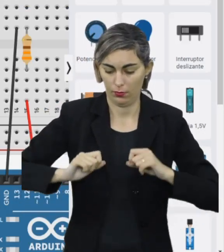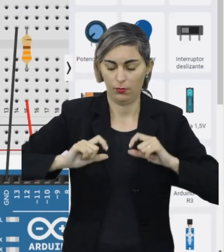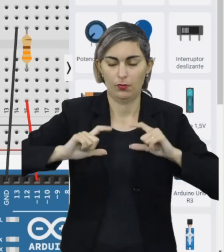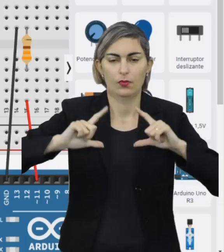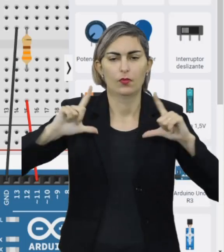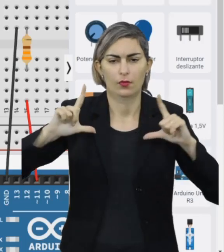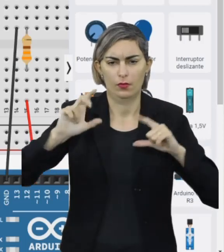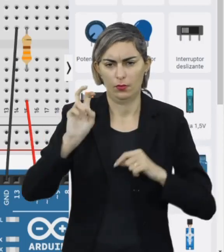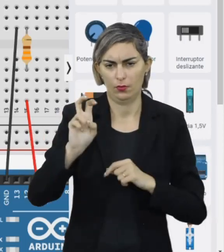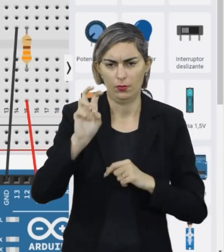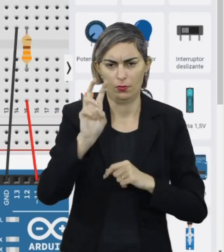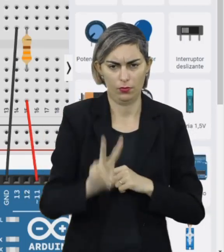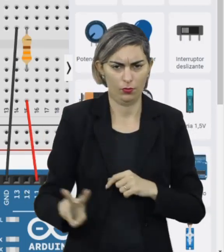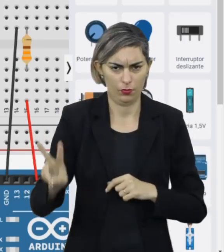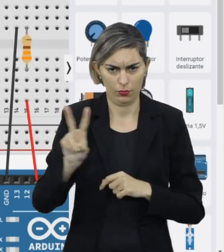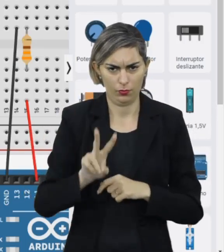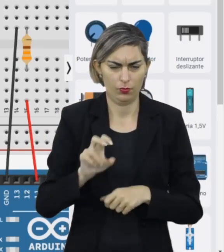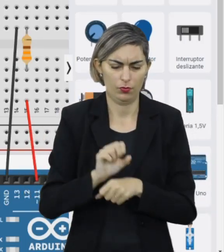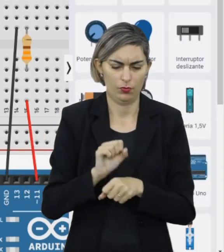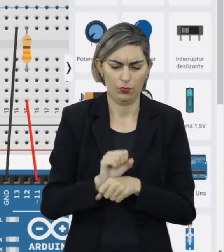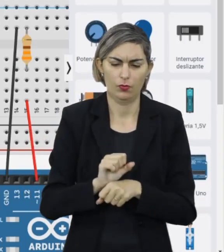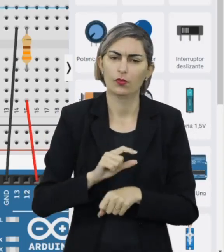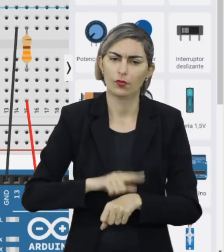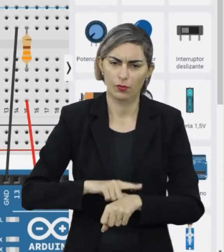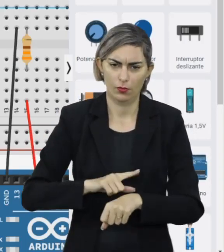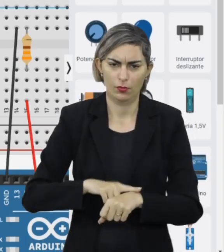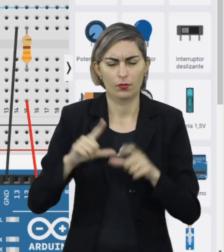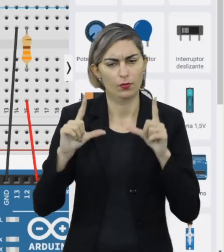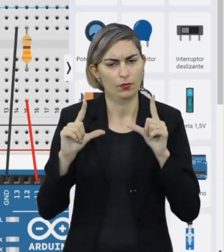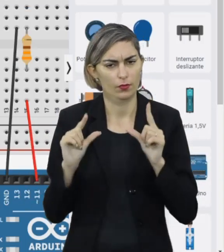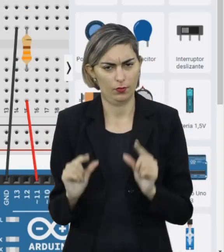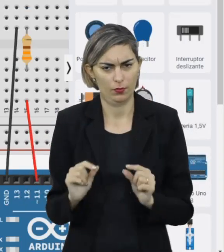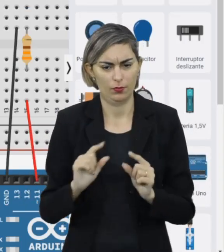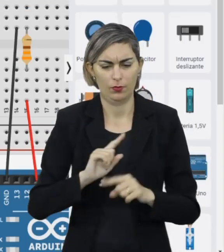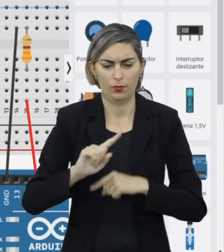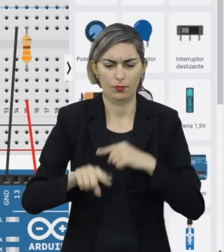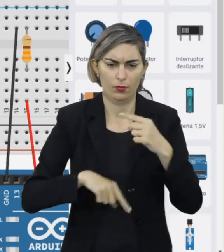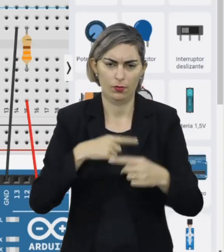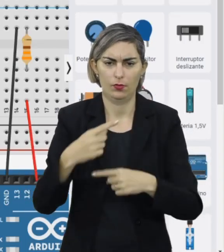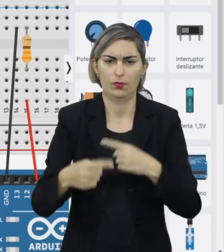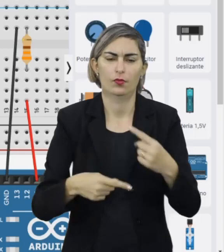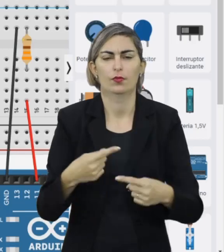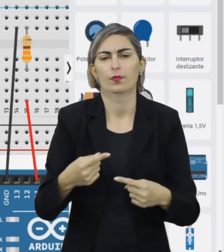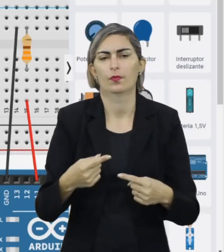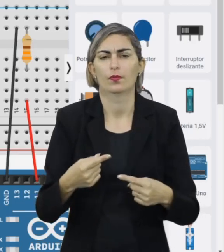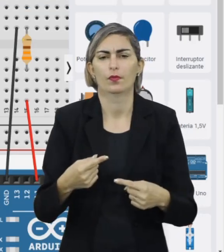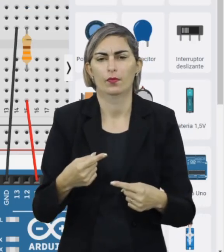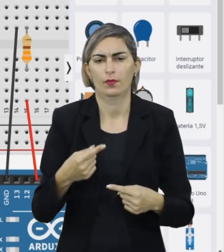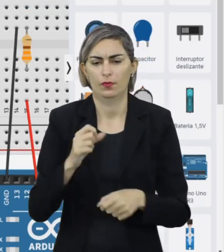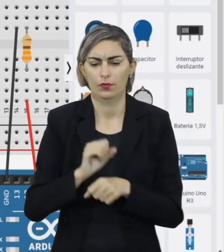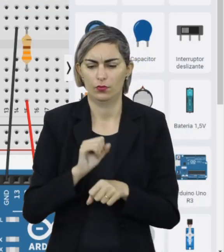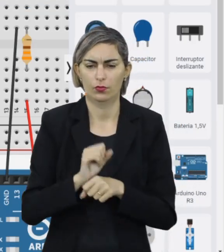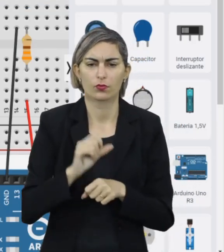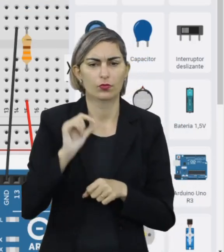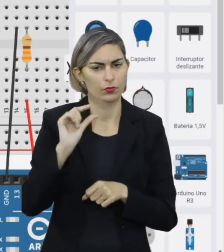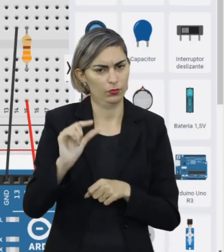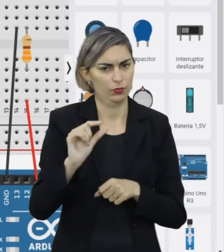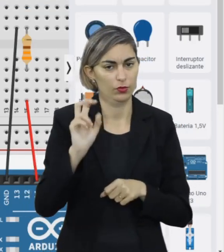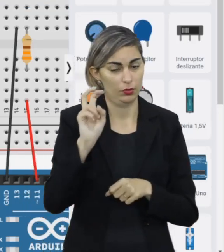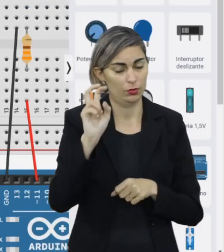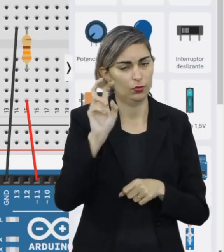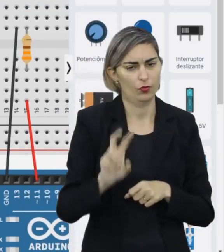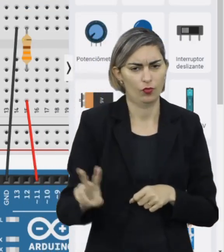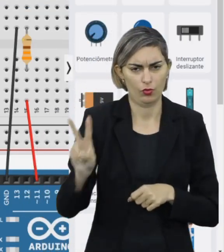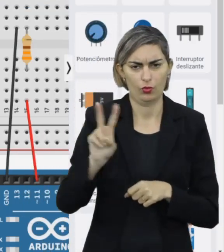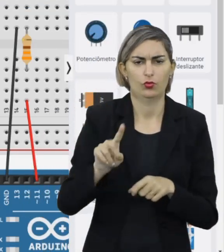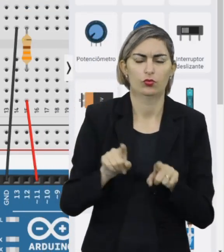aumentar para 5 volts, espera um tempinho, reduz. Depois você vai pulsar, esperar um tempinho, 5 volts